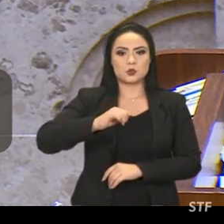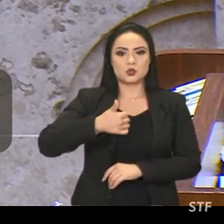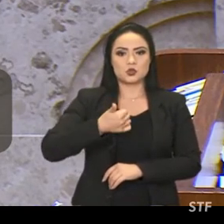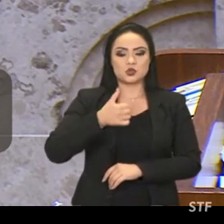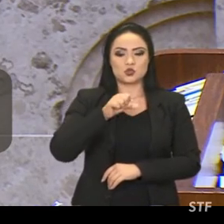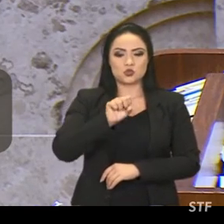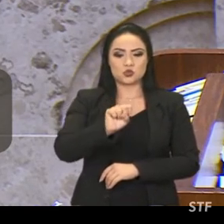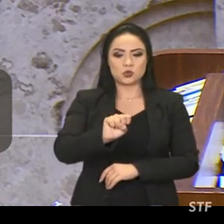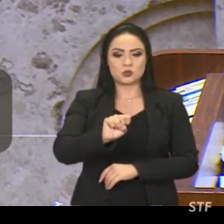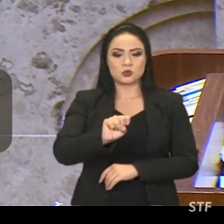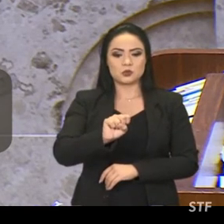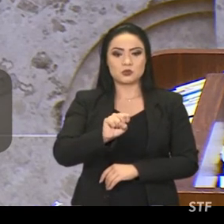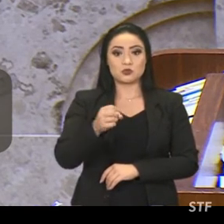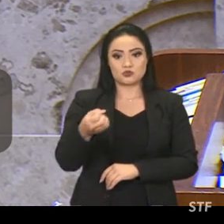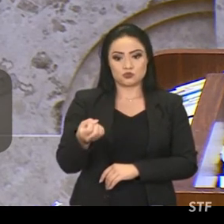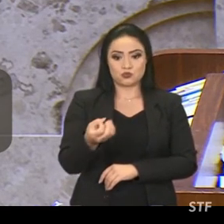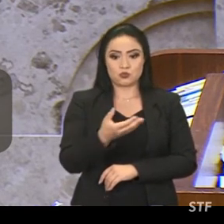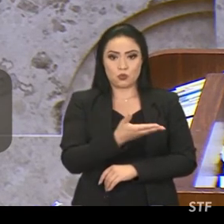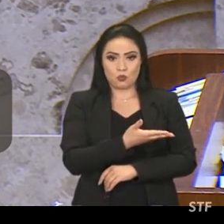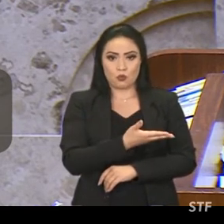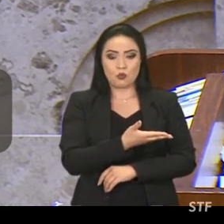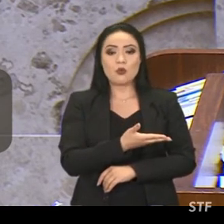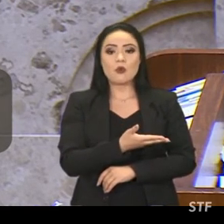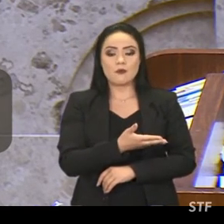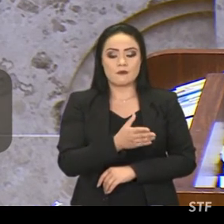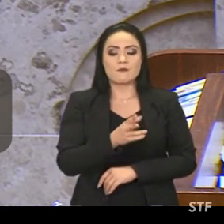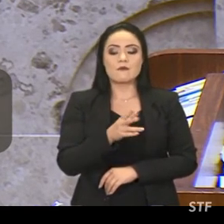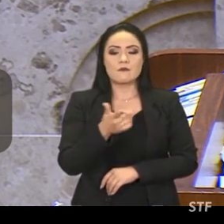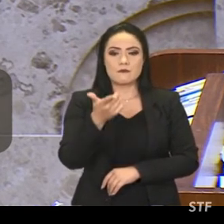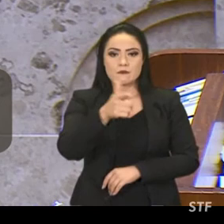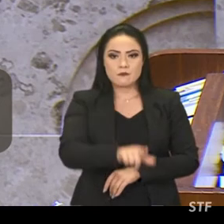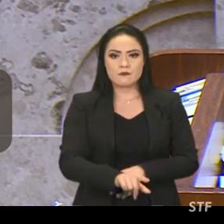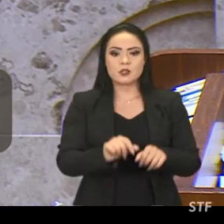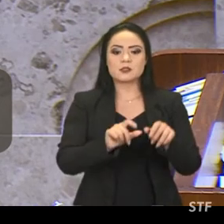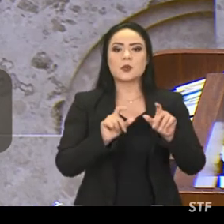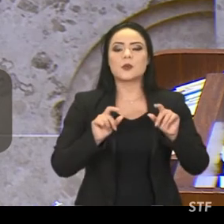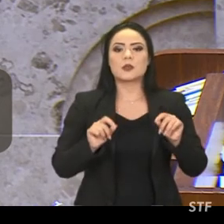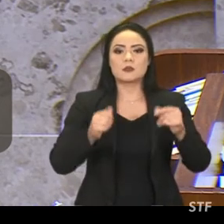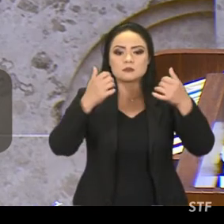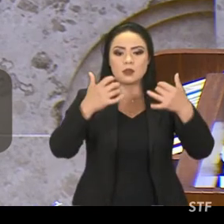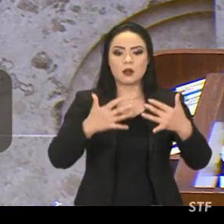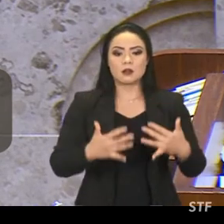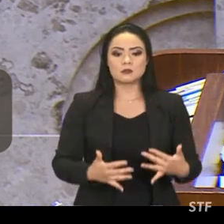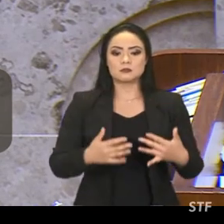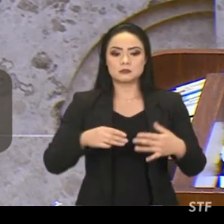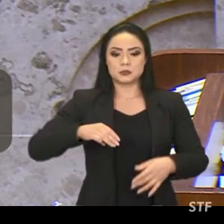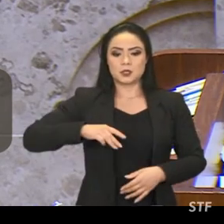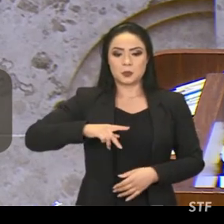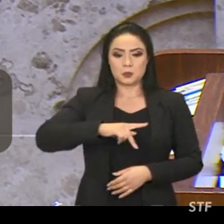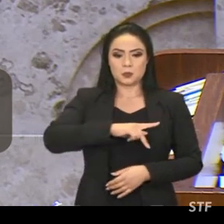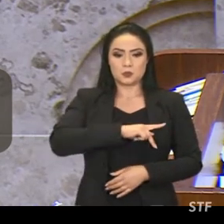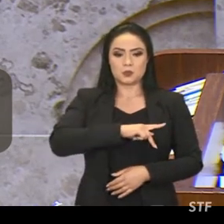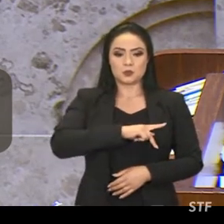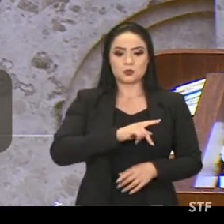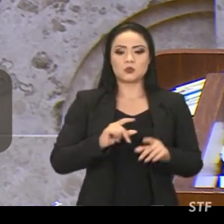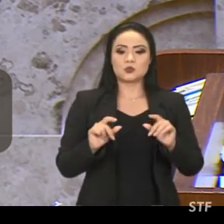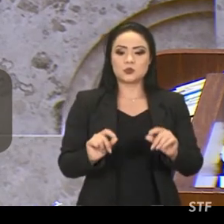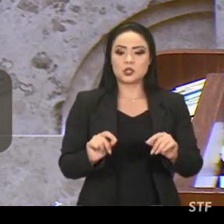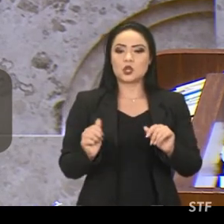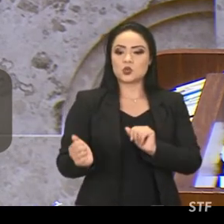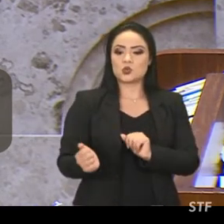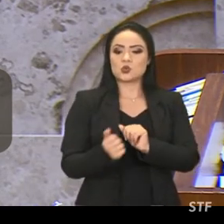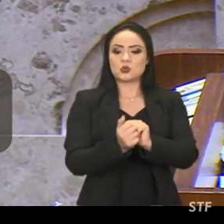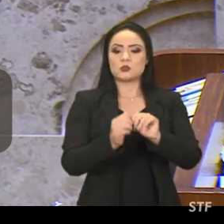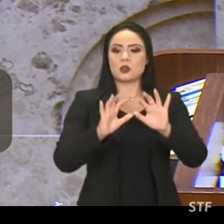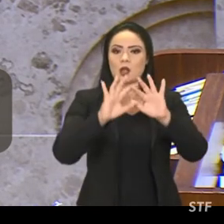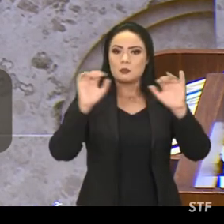1918, novamente se fazia referência ao Ministério Público junto ao Tribunal de